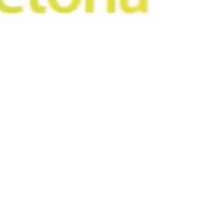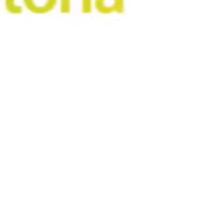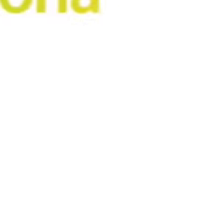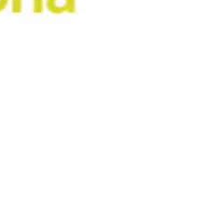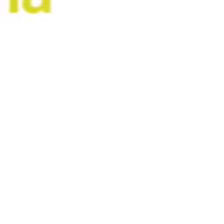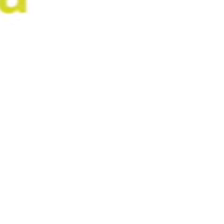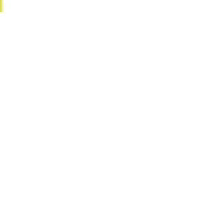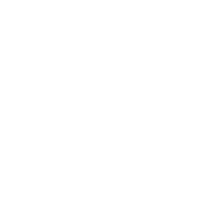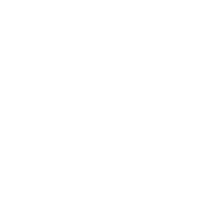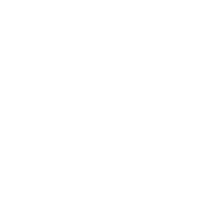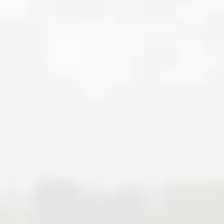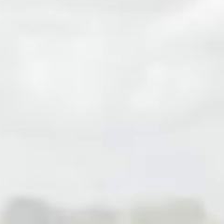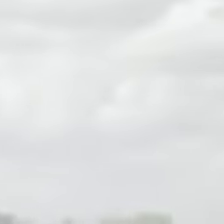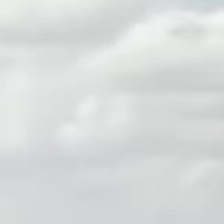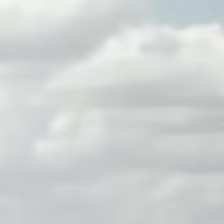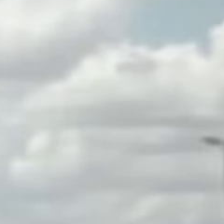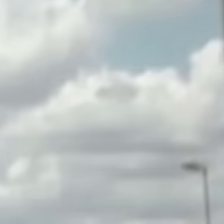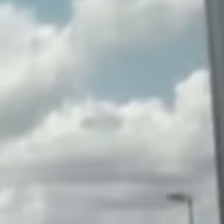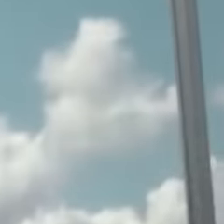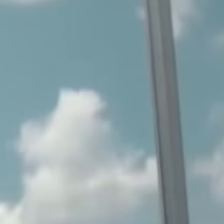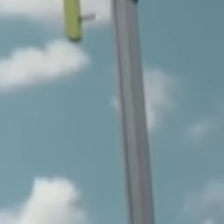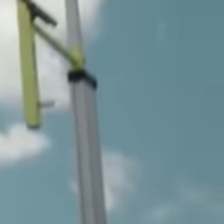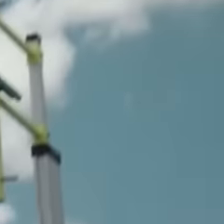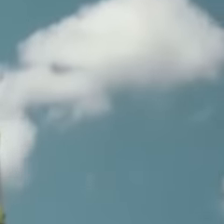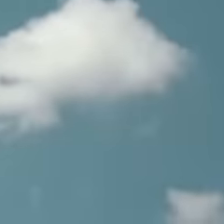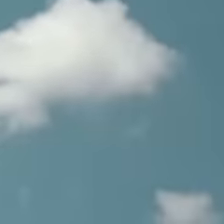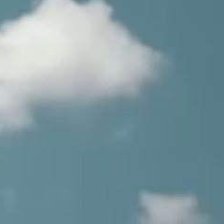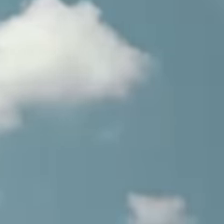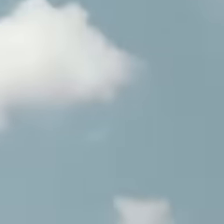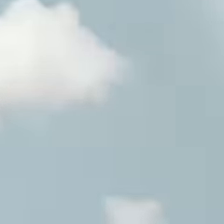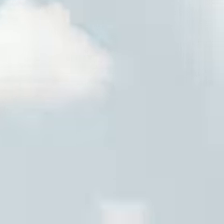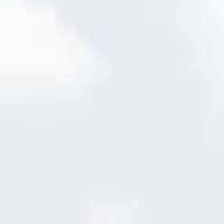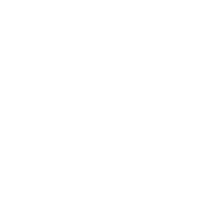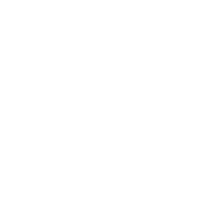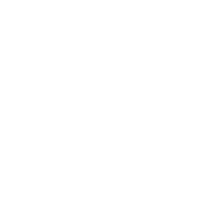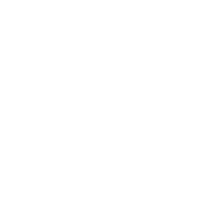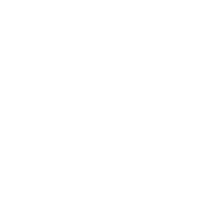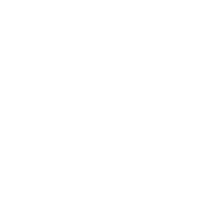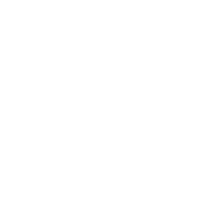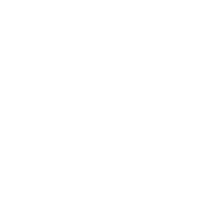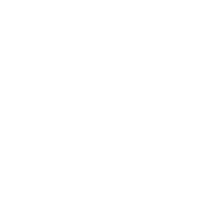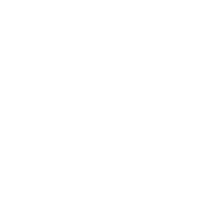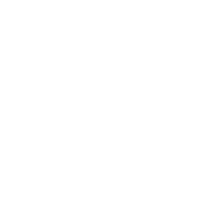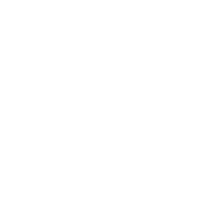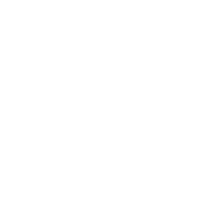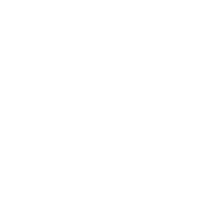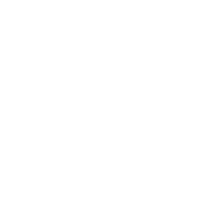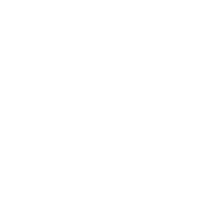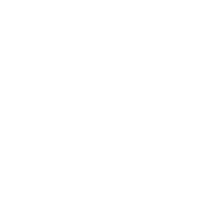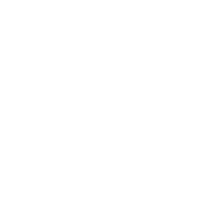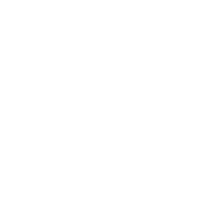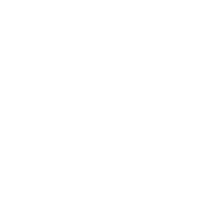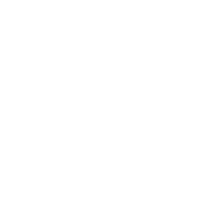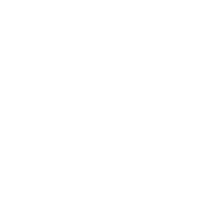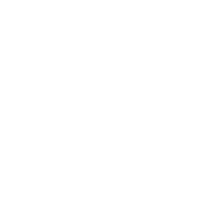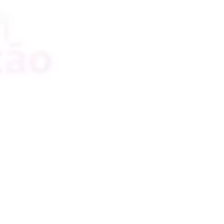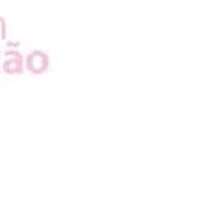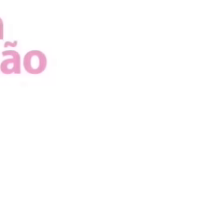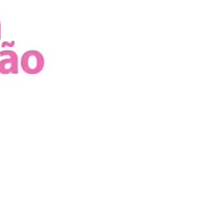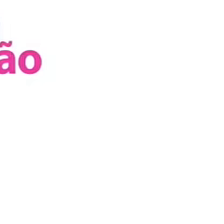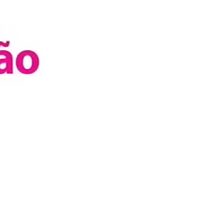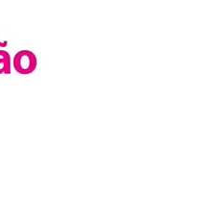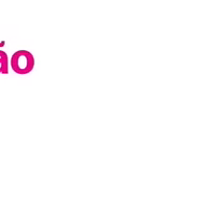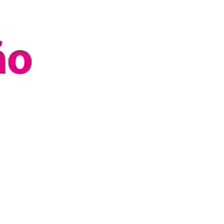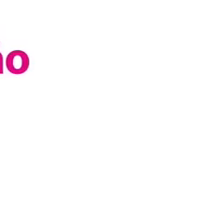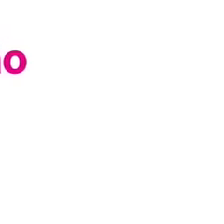alguma forma mudássemos uma trajetória? Acreditamos que sim, isso é possível. E por isso, desde 2003,